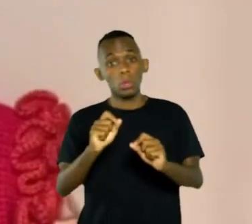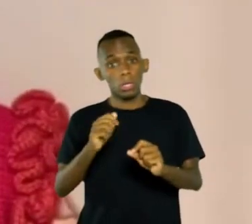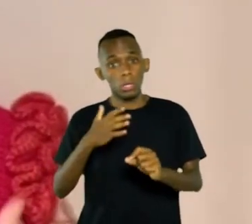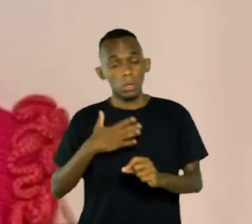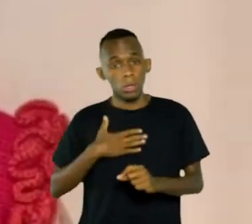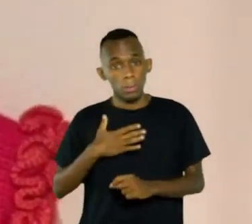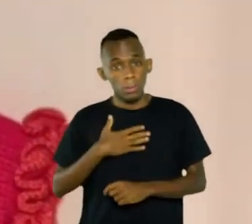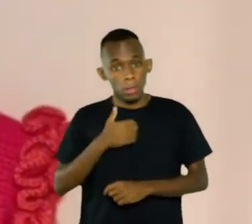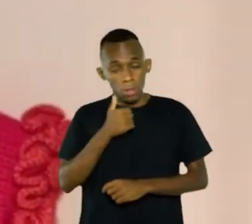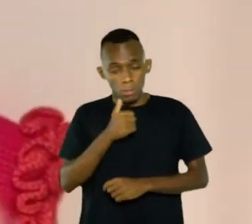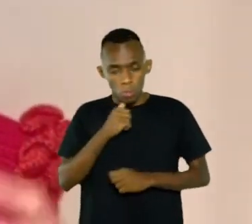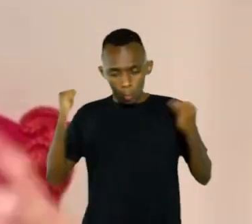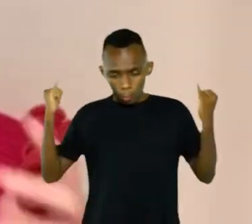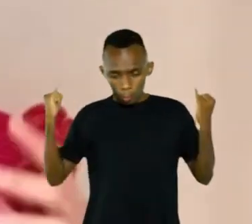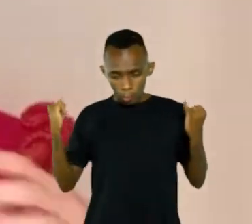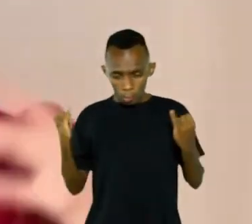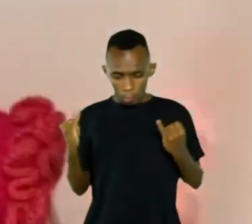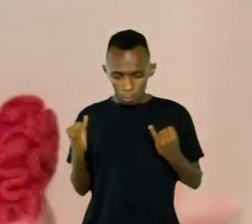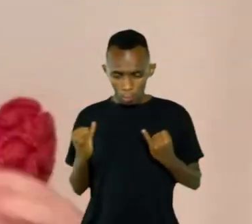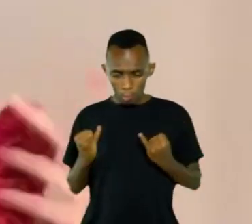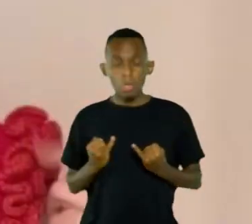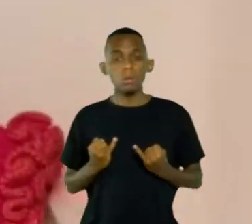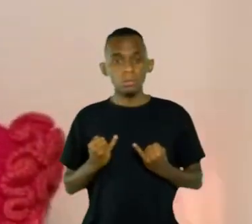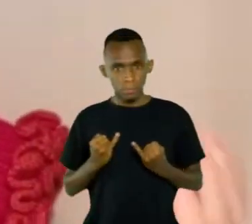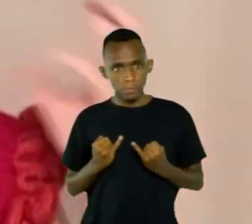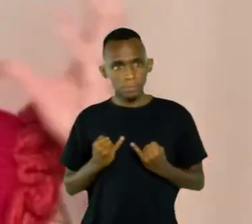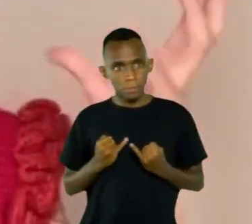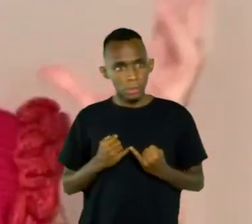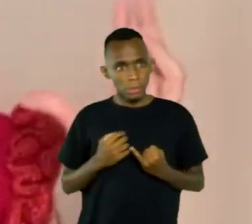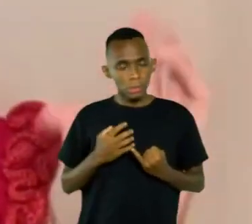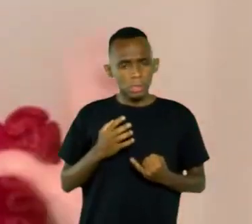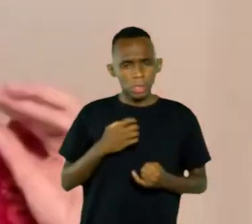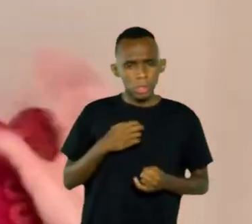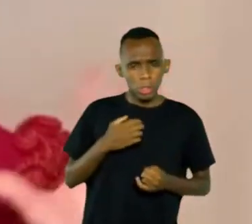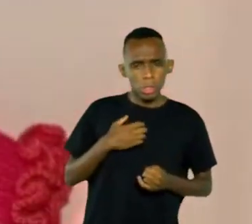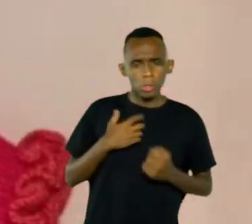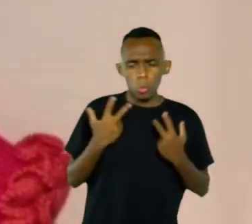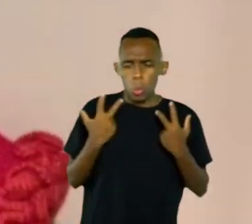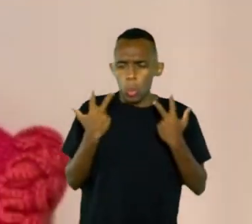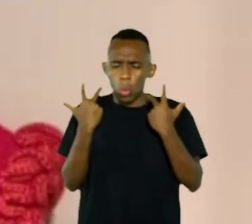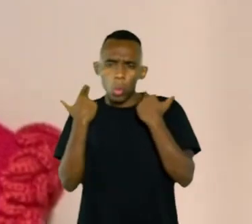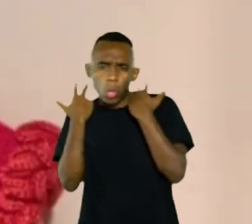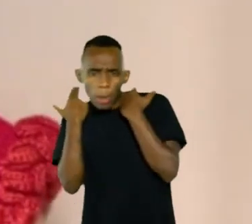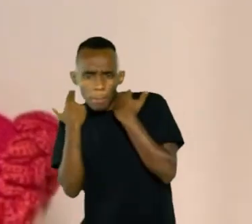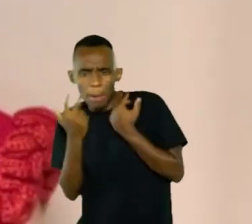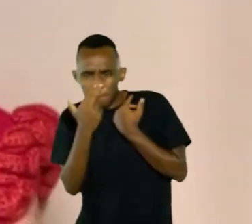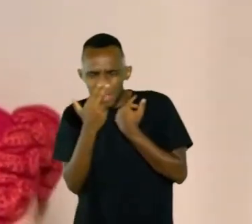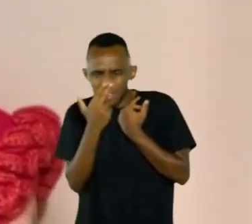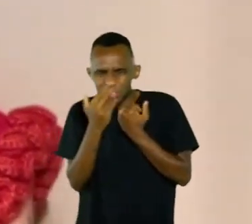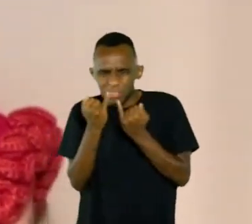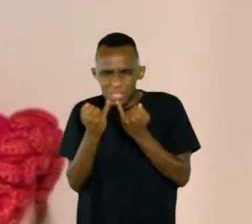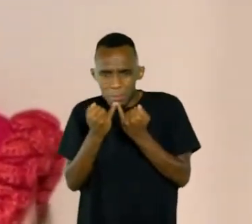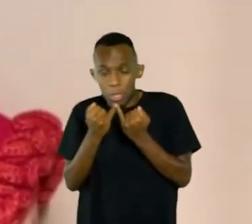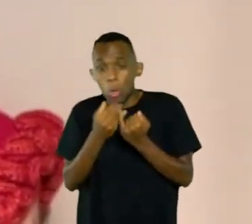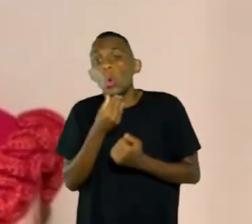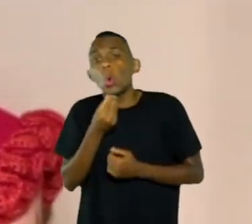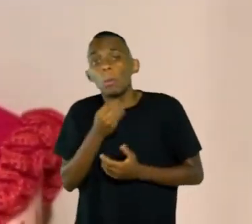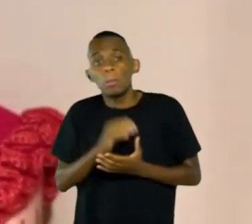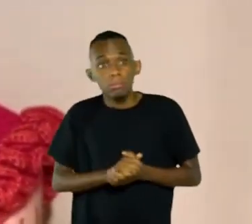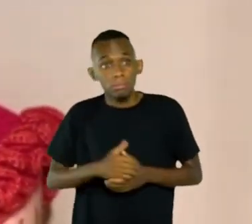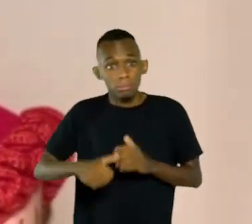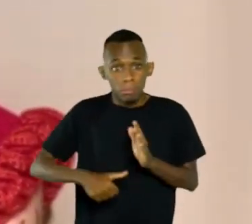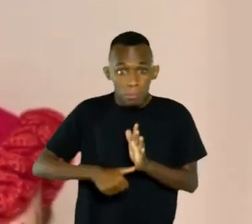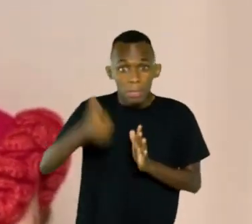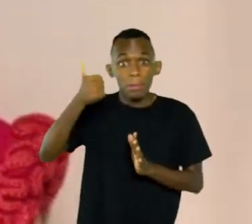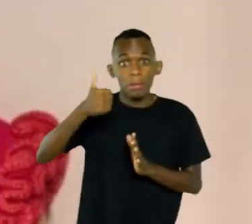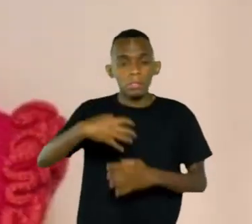sou magra, né? Então, eu sempre tive esse jeito meio moleque, cabelo curto, tem esse jeito meio masculino e tal. E foi a primeira vez que eu me senti uma